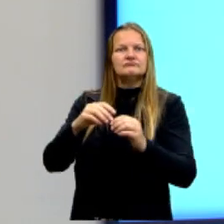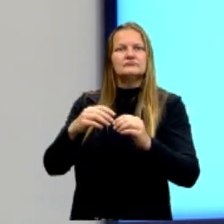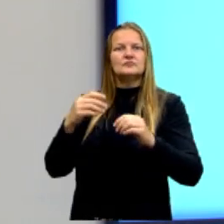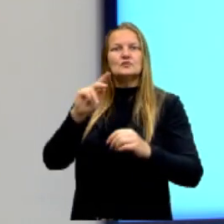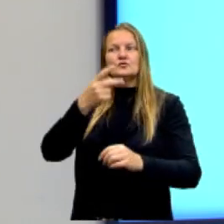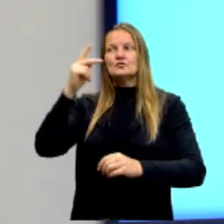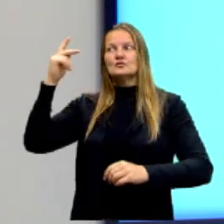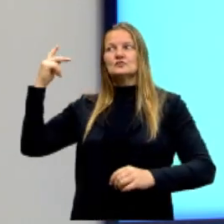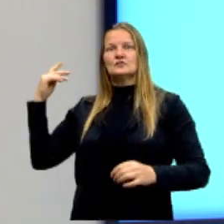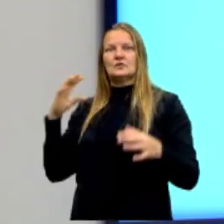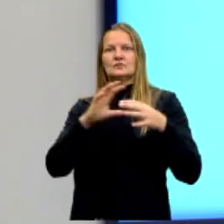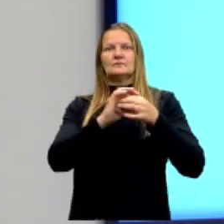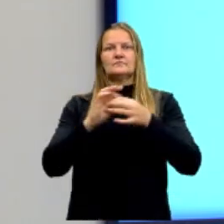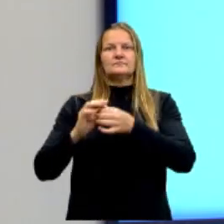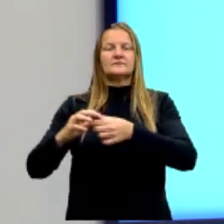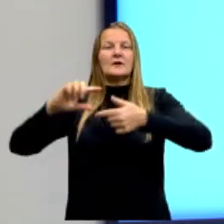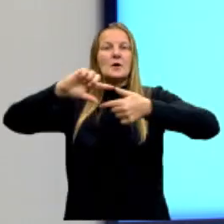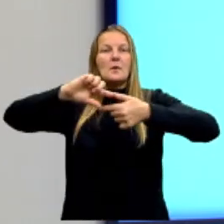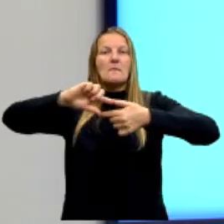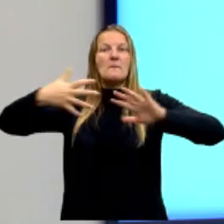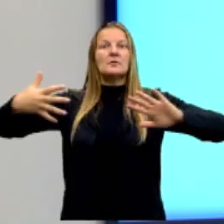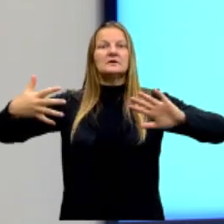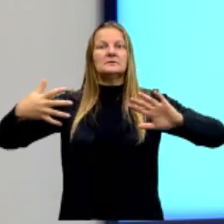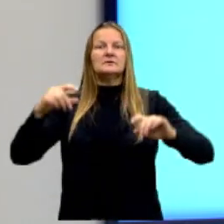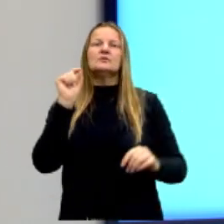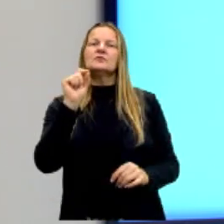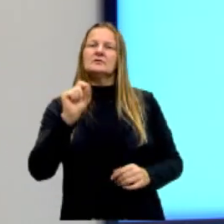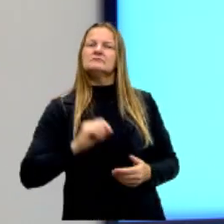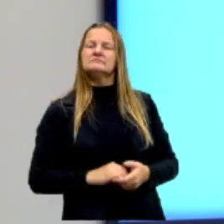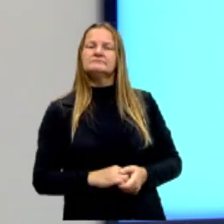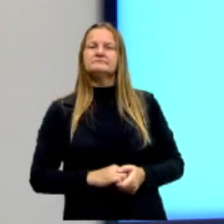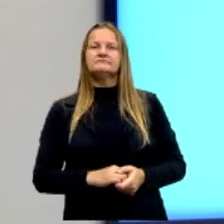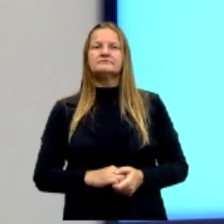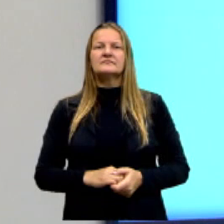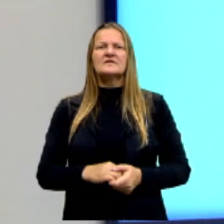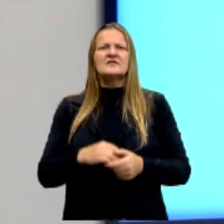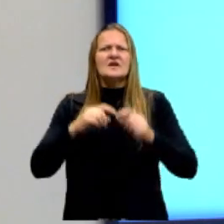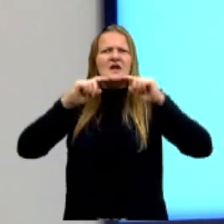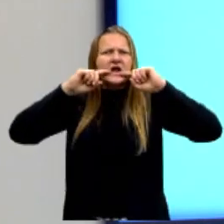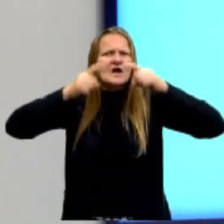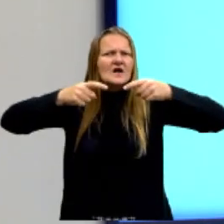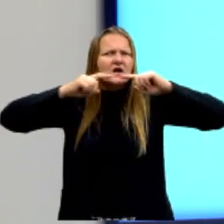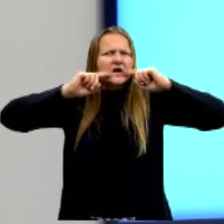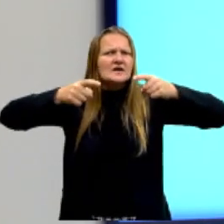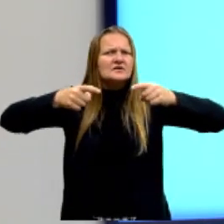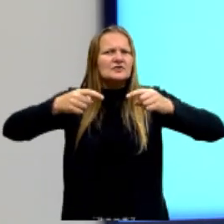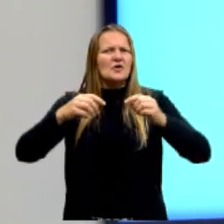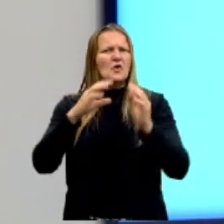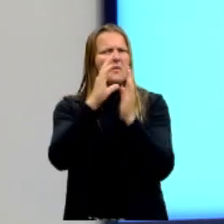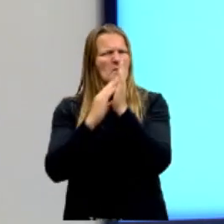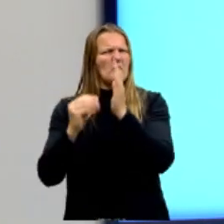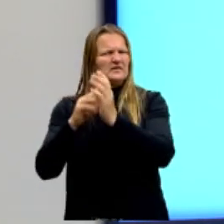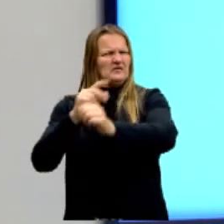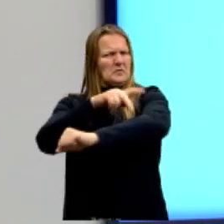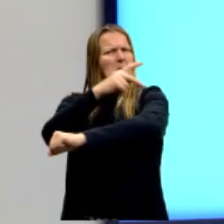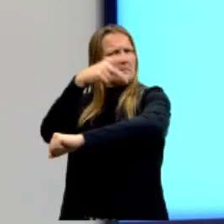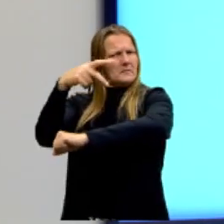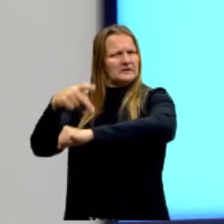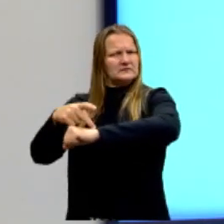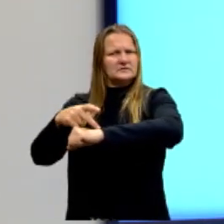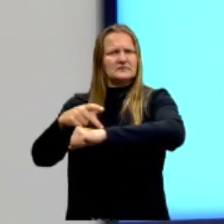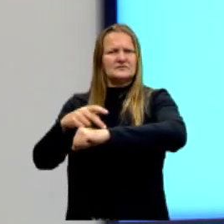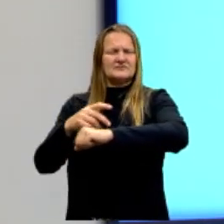e o modernismo Ok então é uma crítica ao modelo parnasenismo né